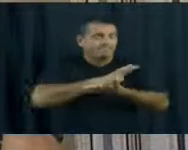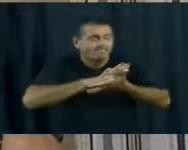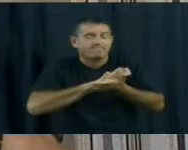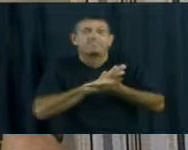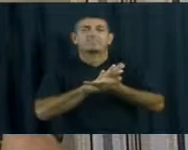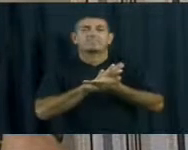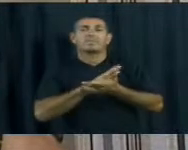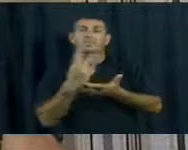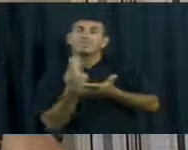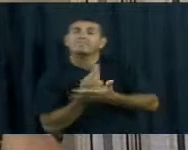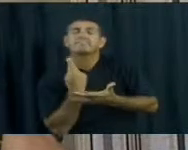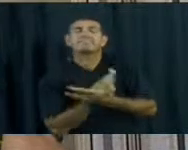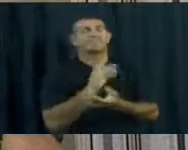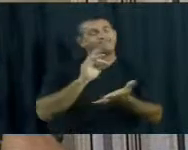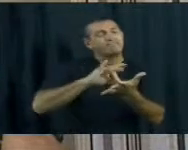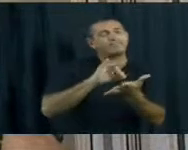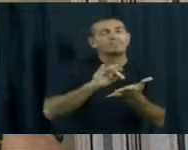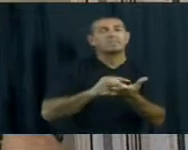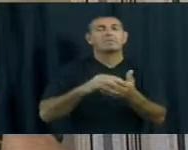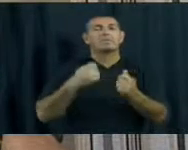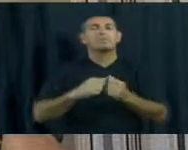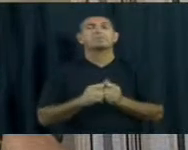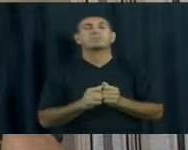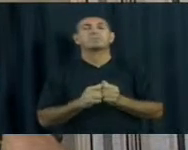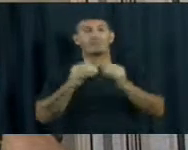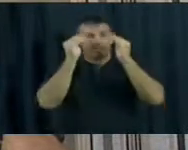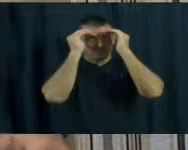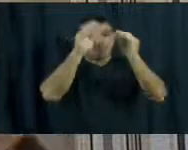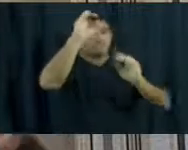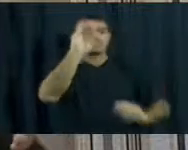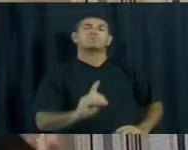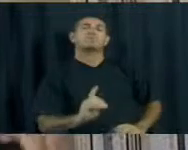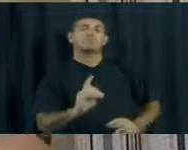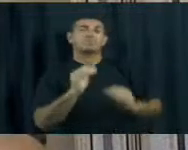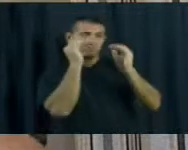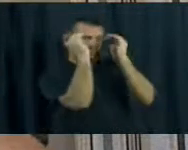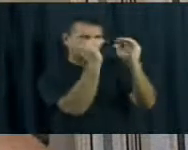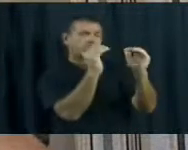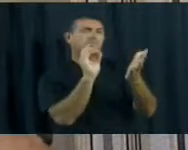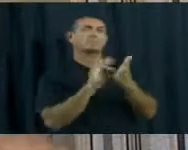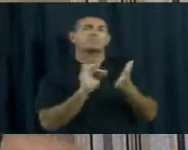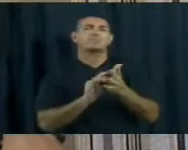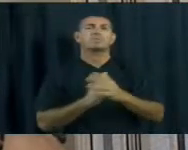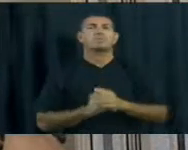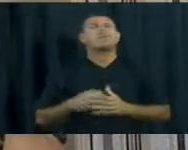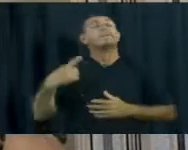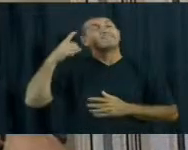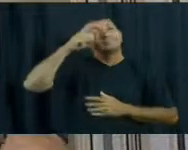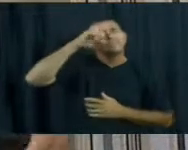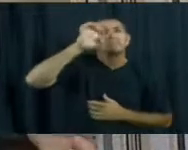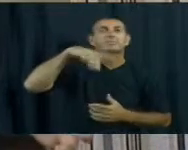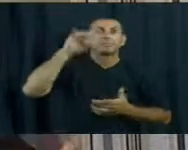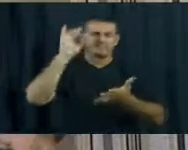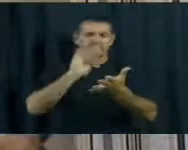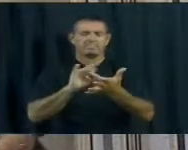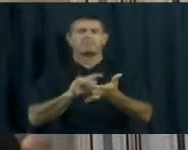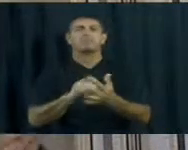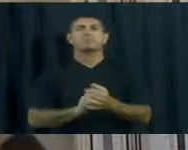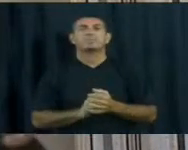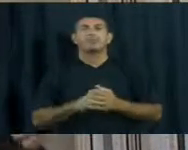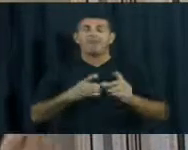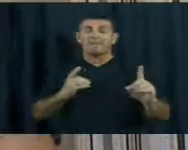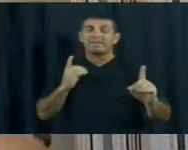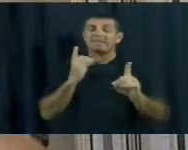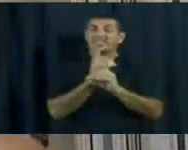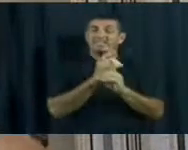as pessoas possam ter os seus direitos respeitados. Tenho feito isso com muita dificuldade, pois eu encontrei a prefeitura